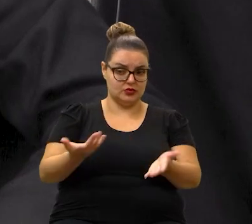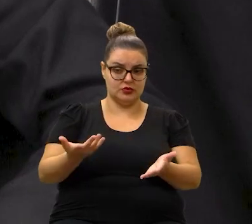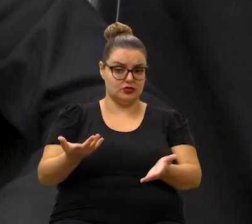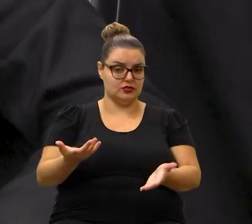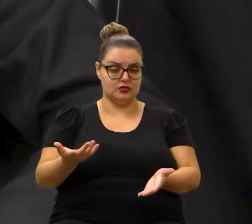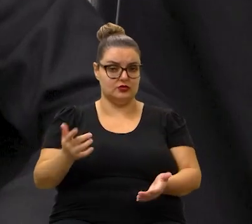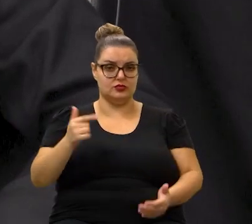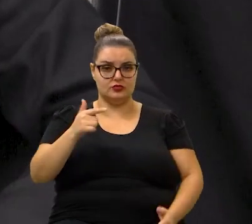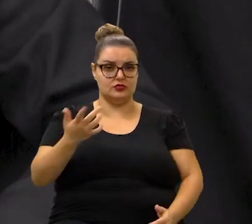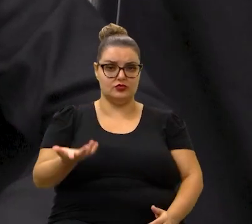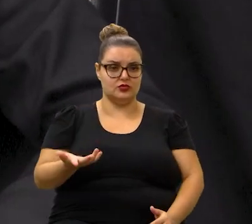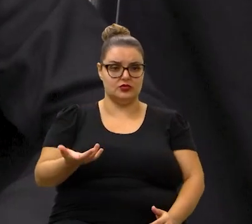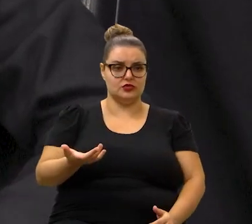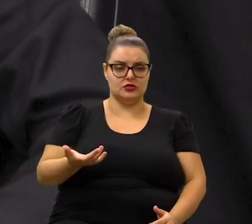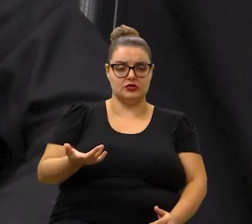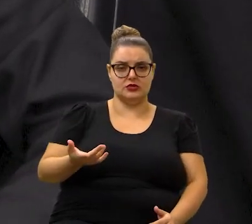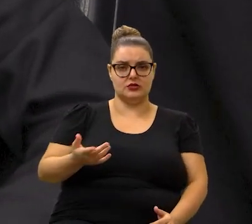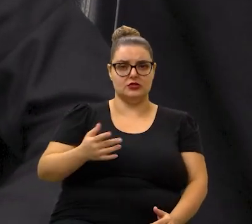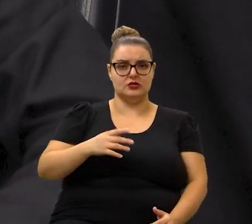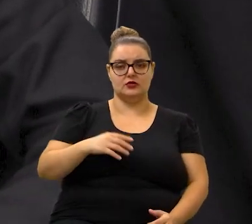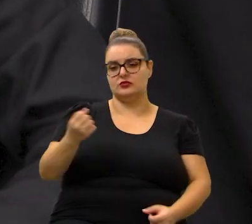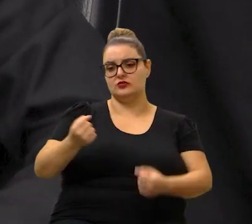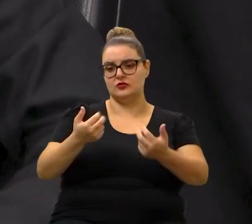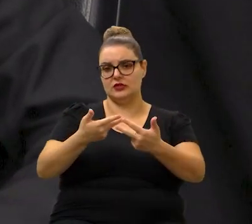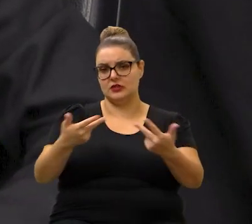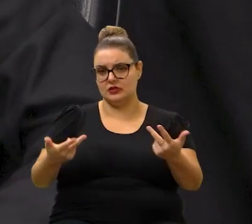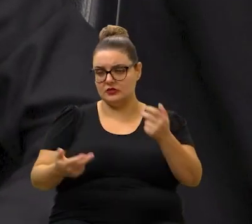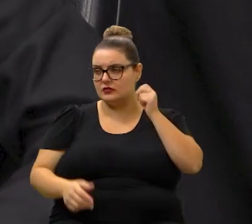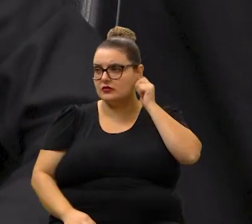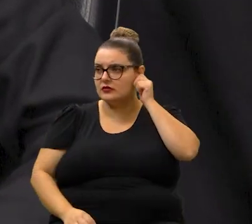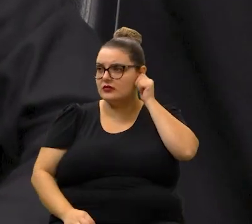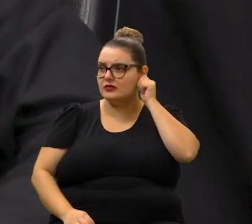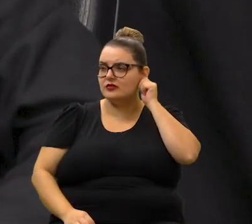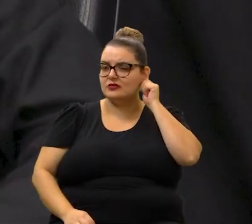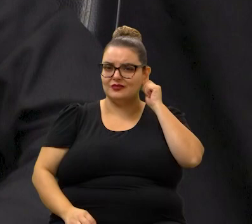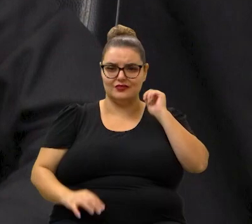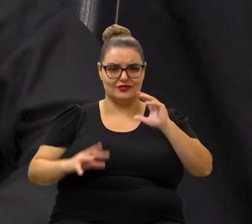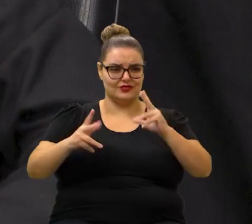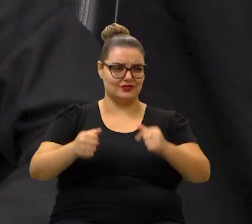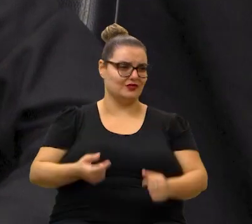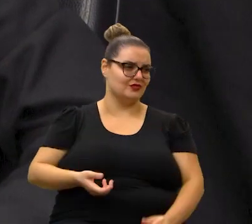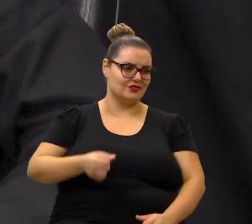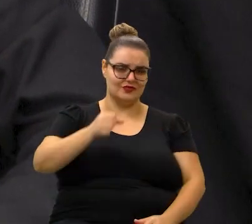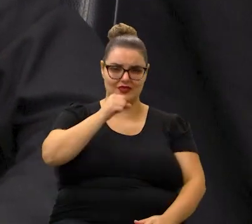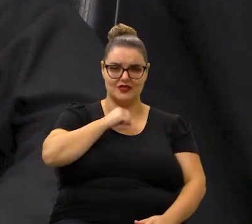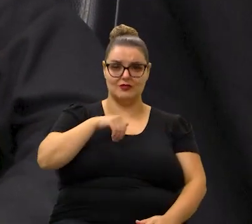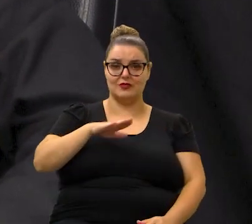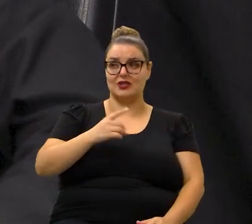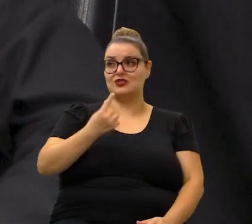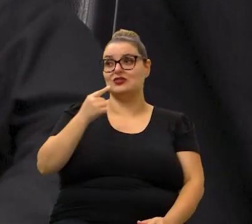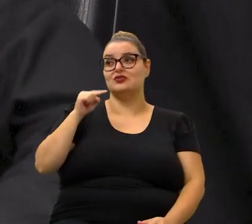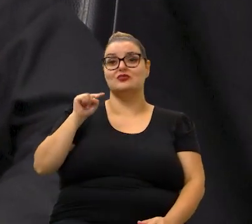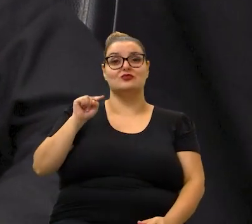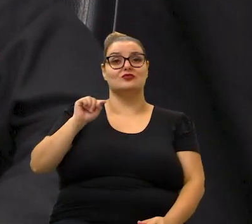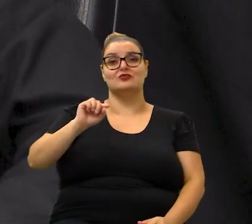SAMU todos velhos eh veículos que já tinham rodado mais de 1 milhão de quilômetros então estavam bem precários